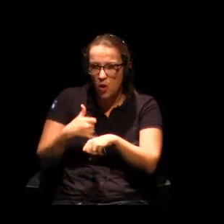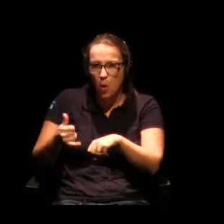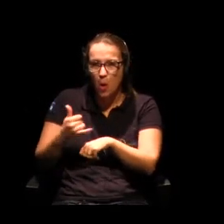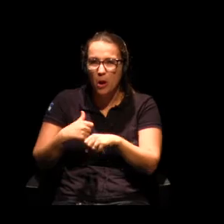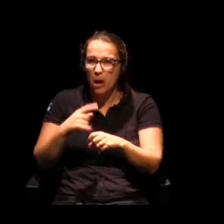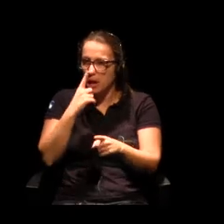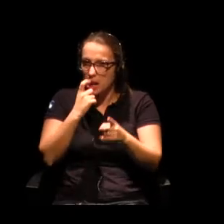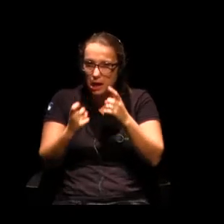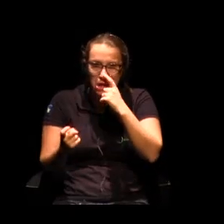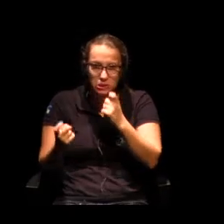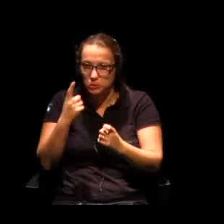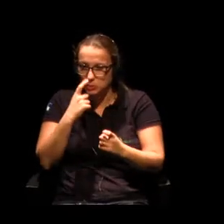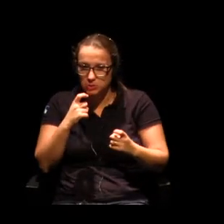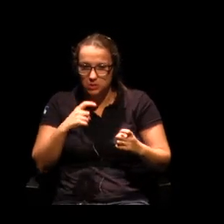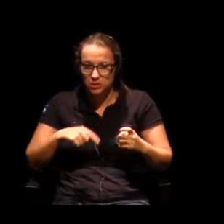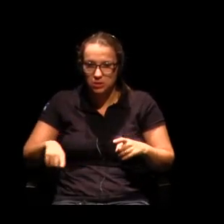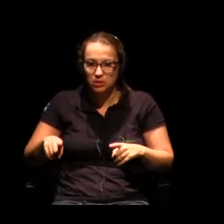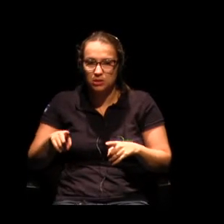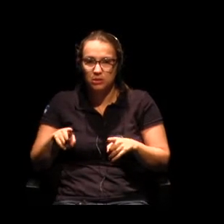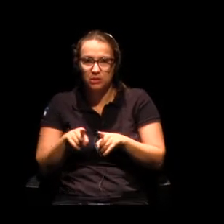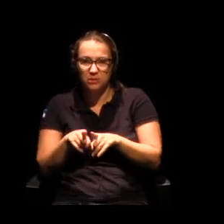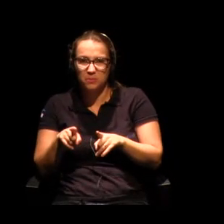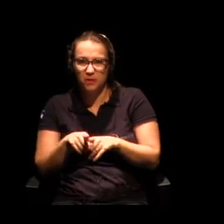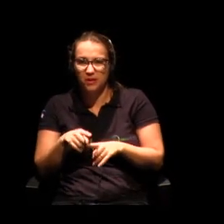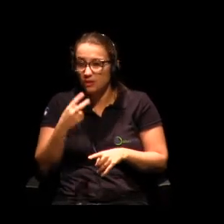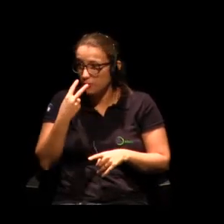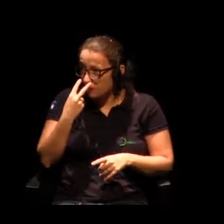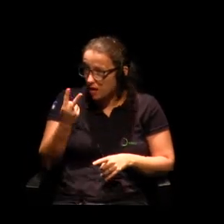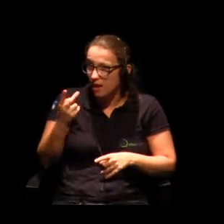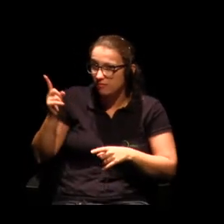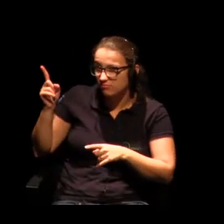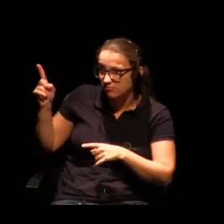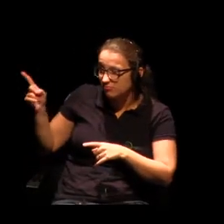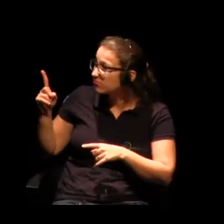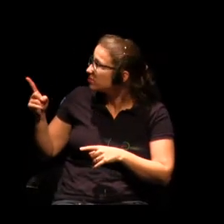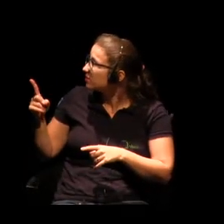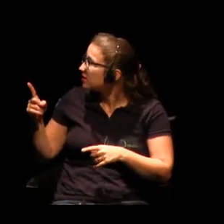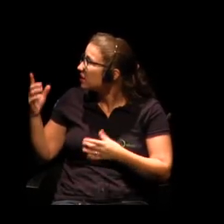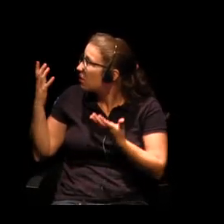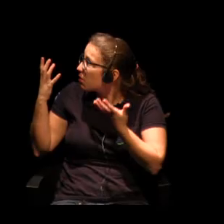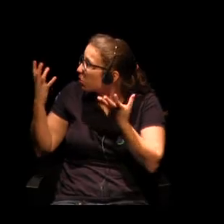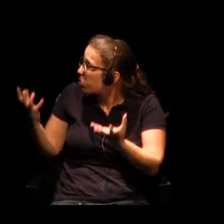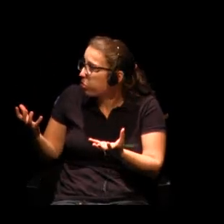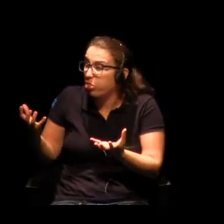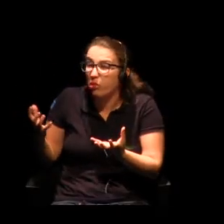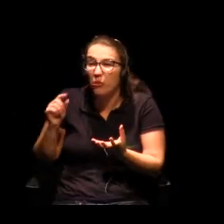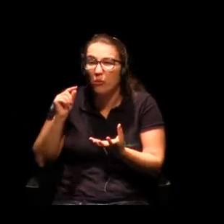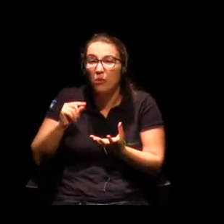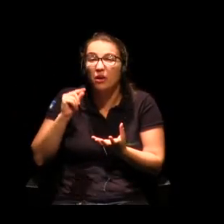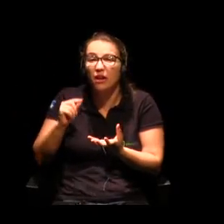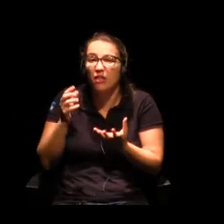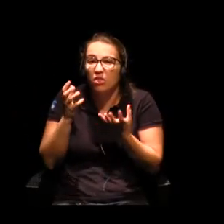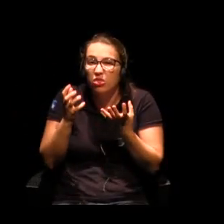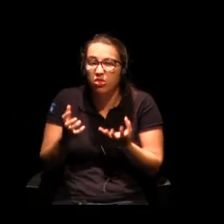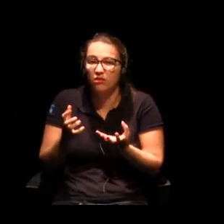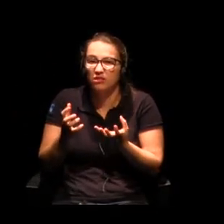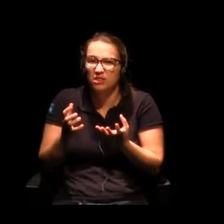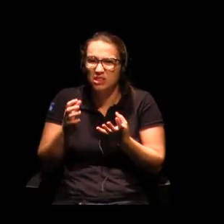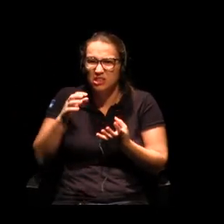muita sujeira, óleos e muito lixo também. E se olharmos aqui na superfície, isso